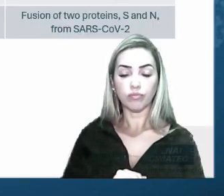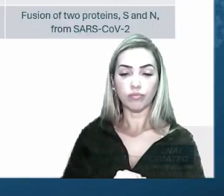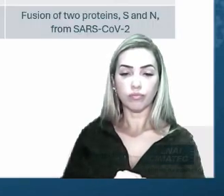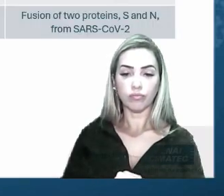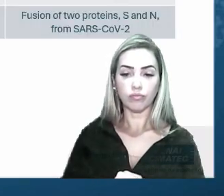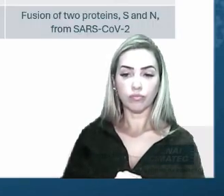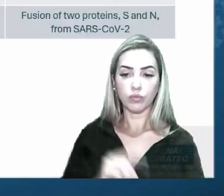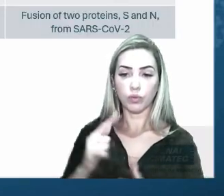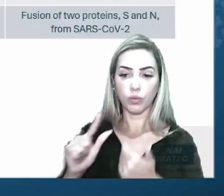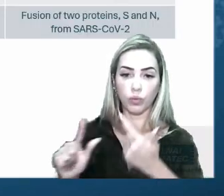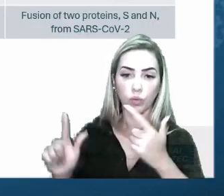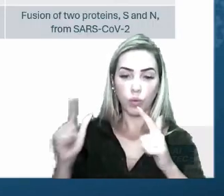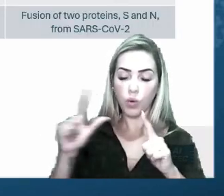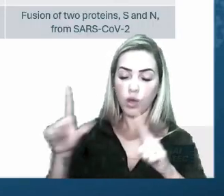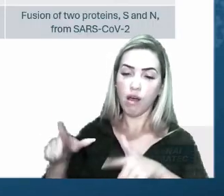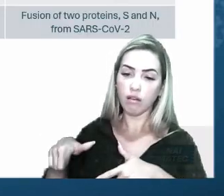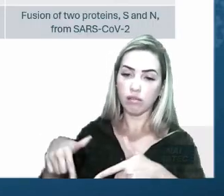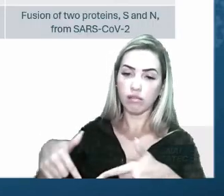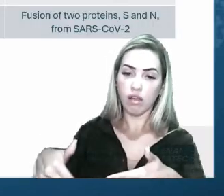outras iniciativas